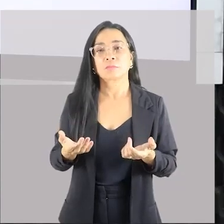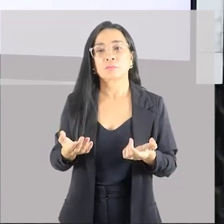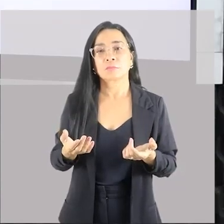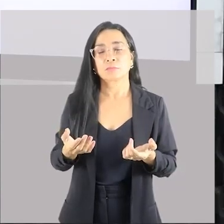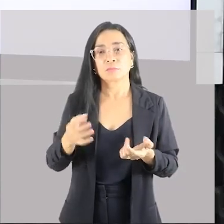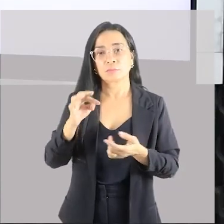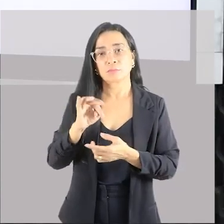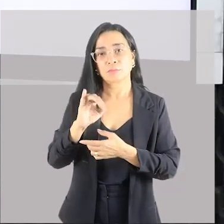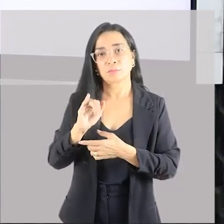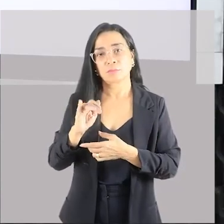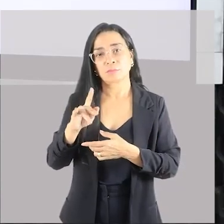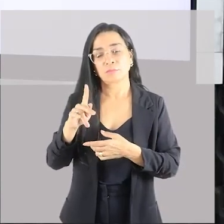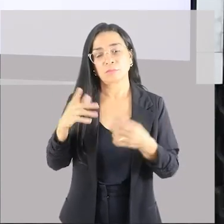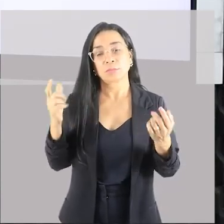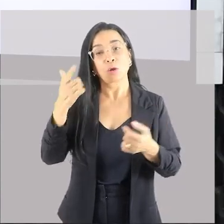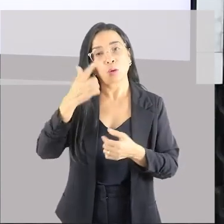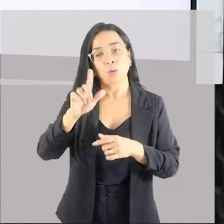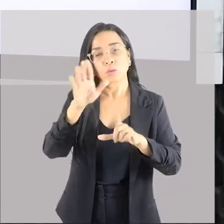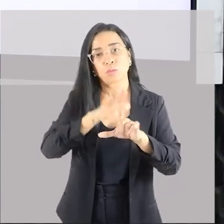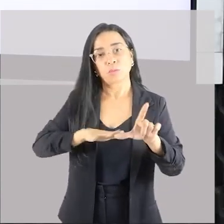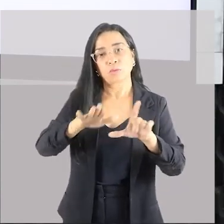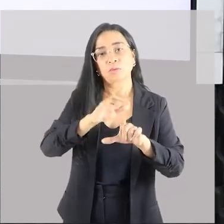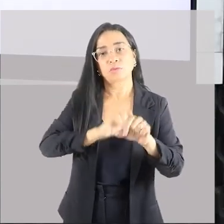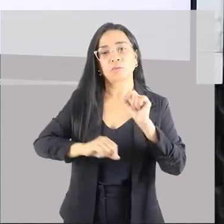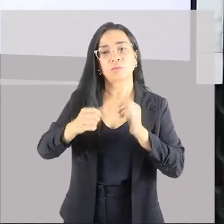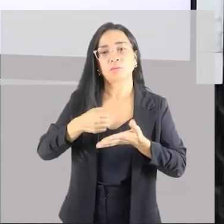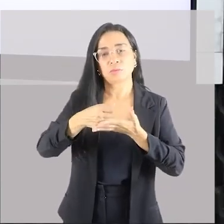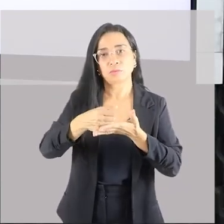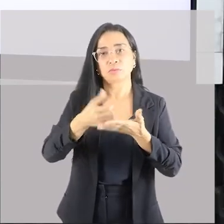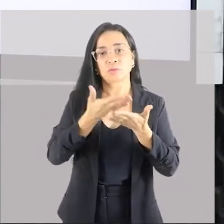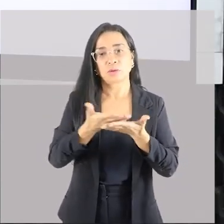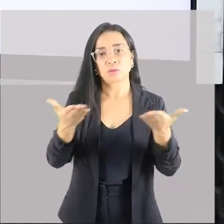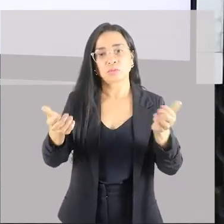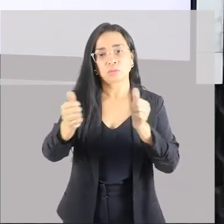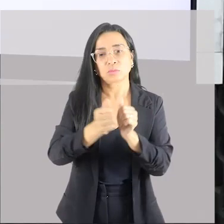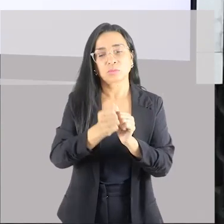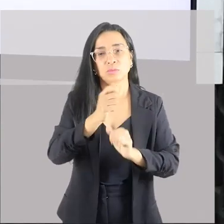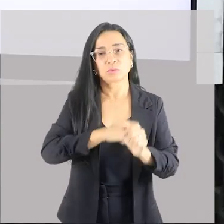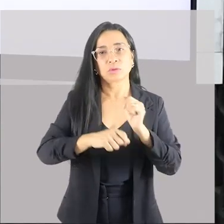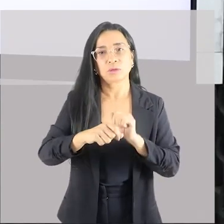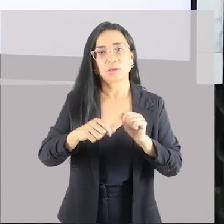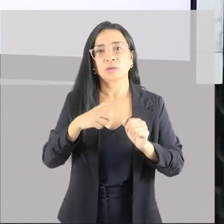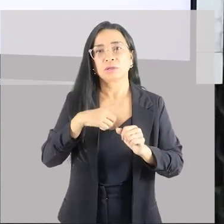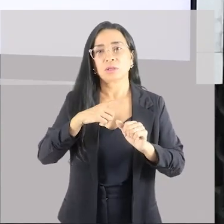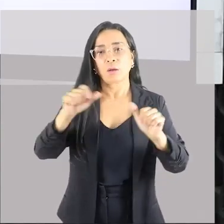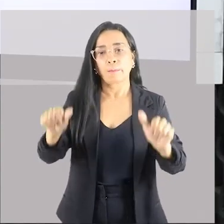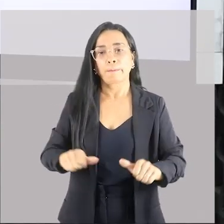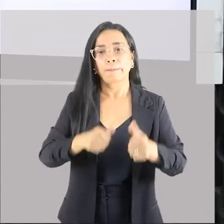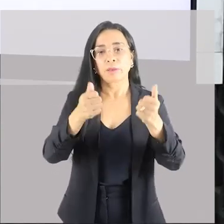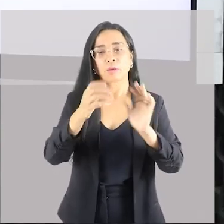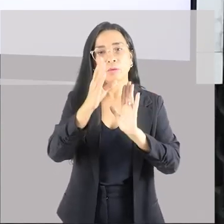em outras plataformas e outros elementos para contribuir com vocês e trazer a vocês o melhor conteúdo.